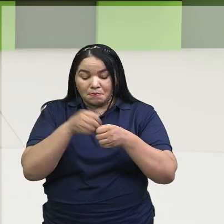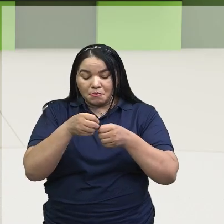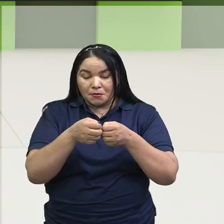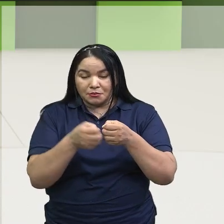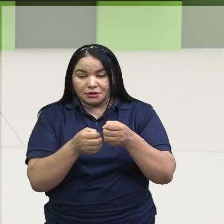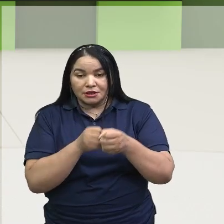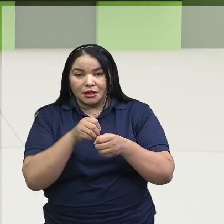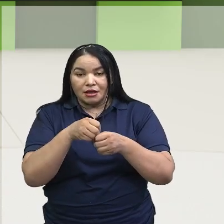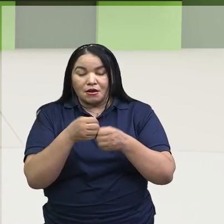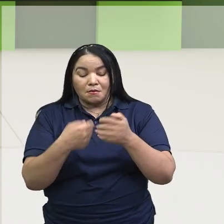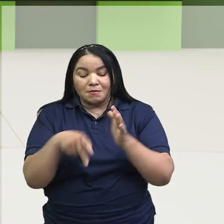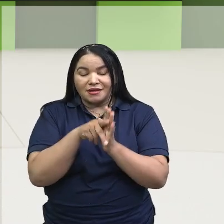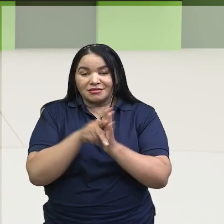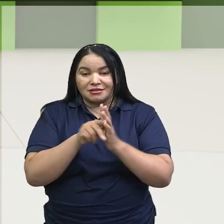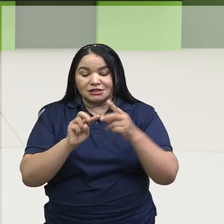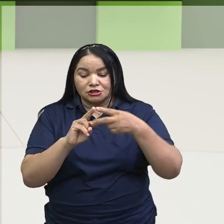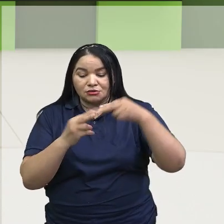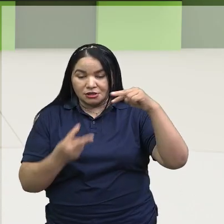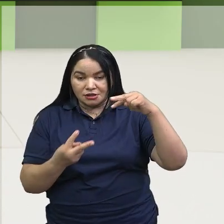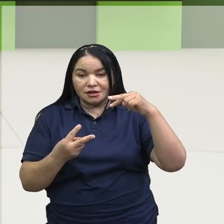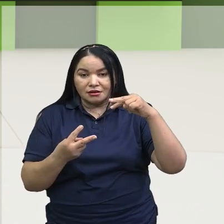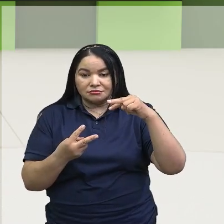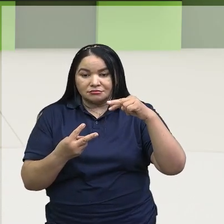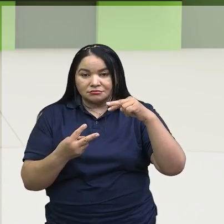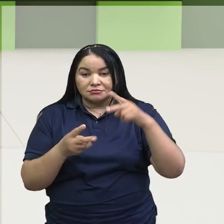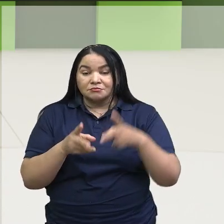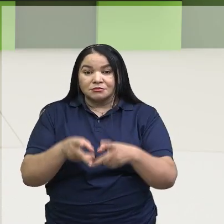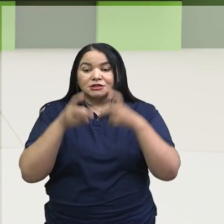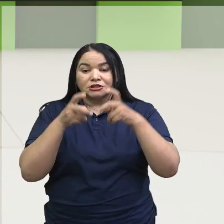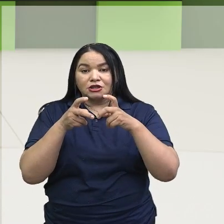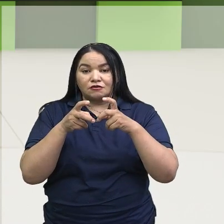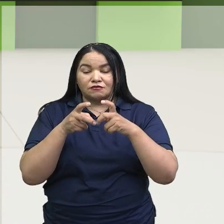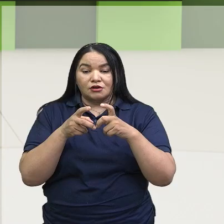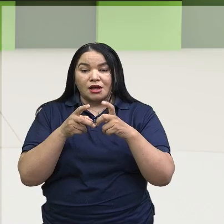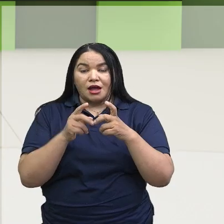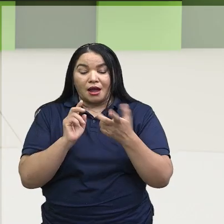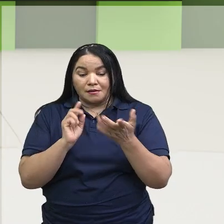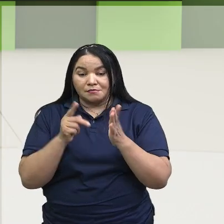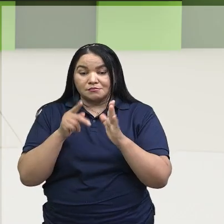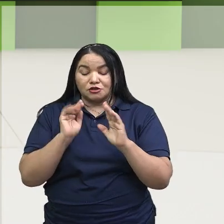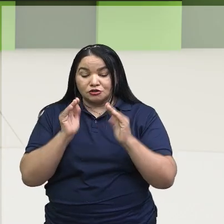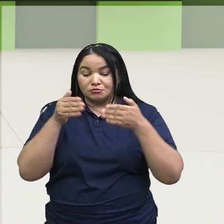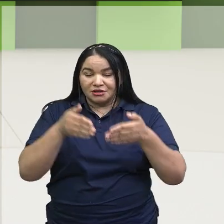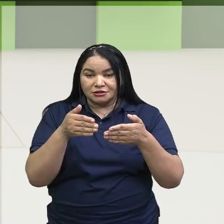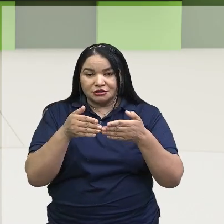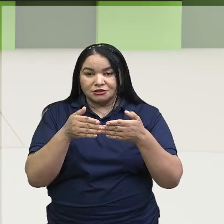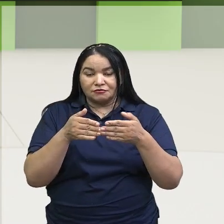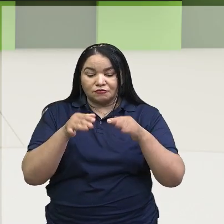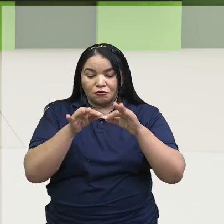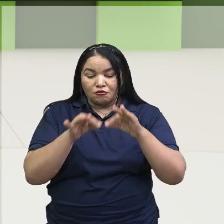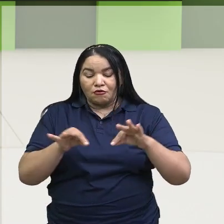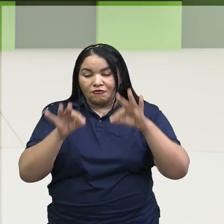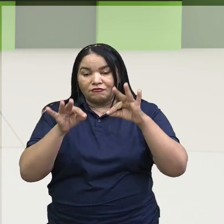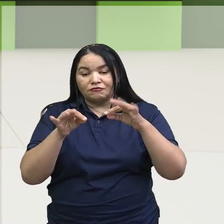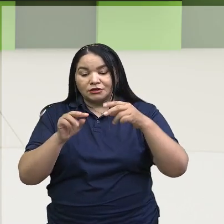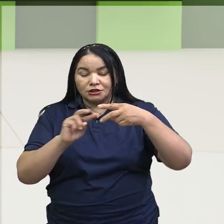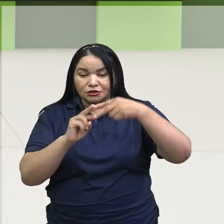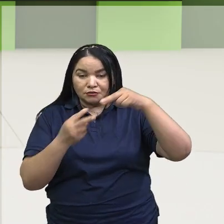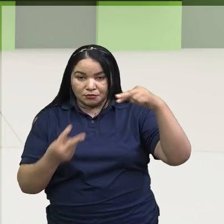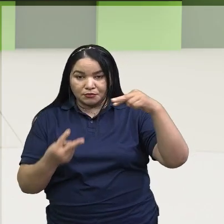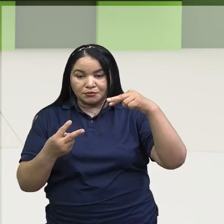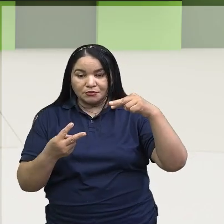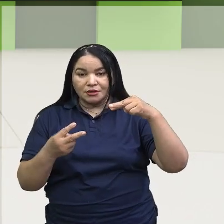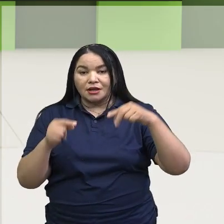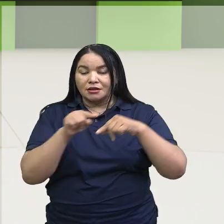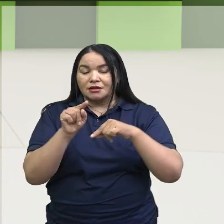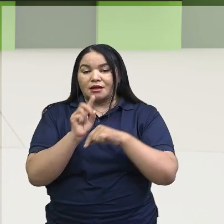de DNA, né? Então, a gente observou que ela pegou um segmento específico e, através dele, ela conseguiu ficar ali imune, né, daquele